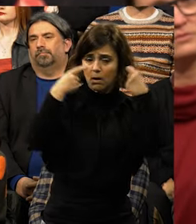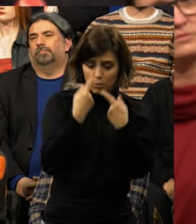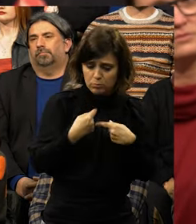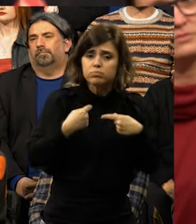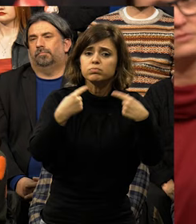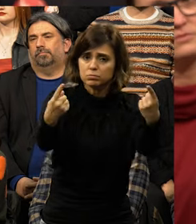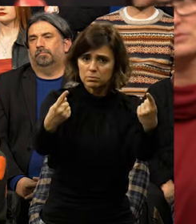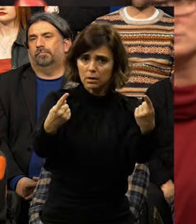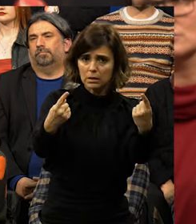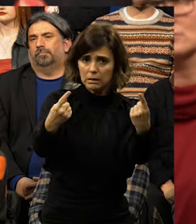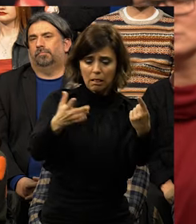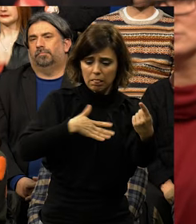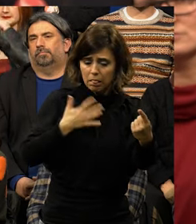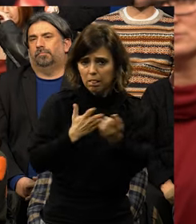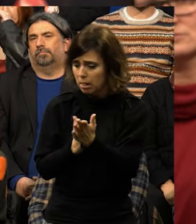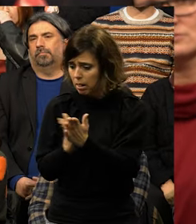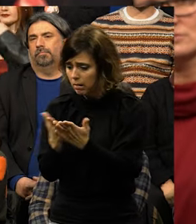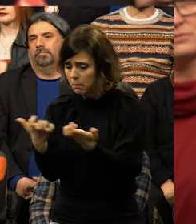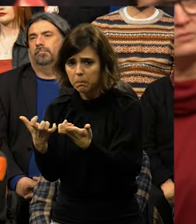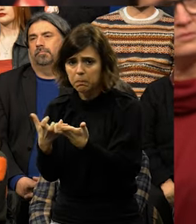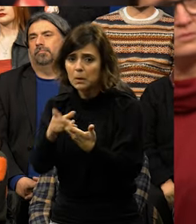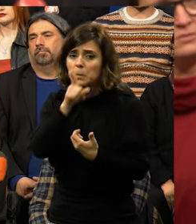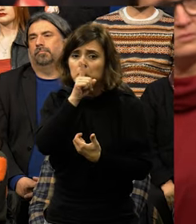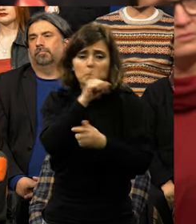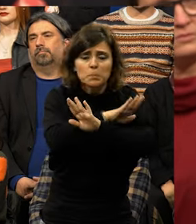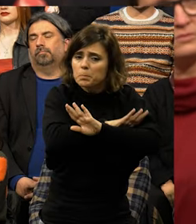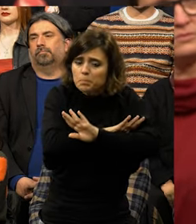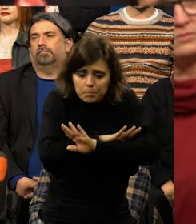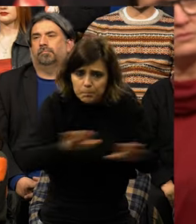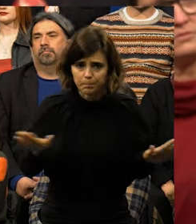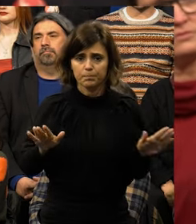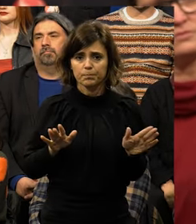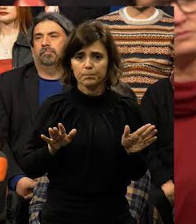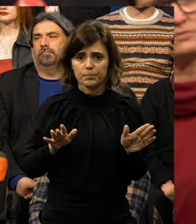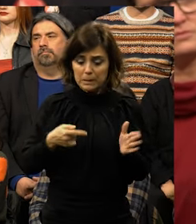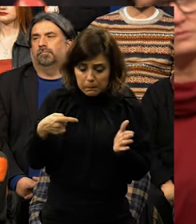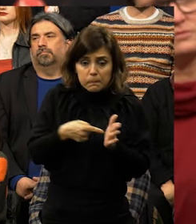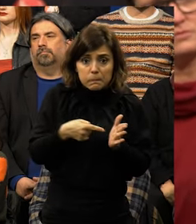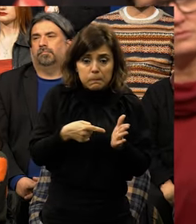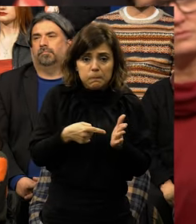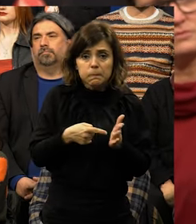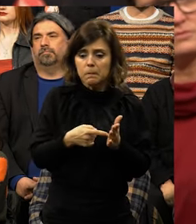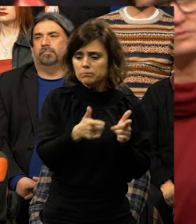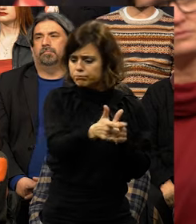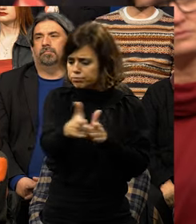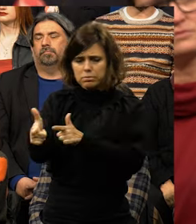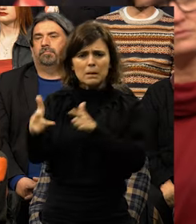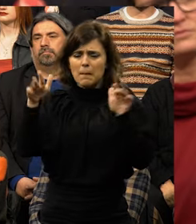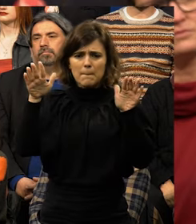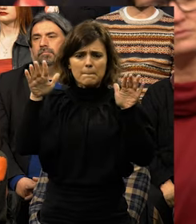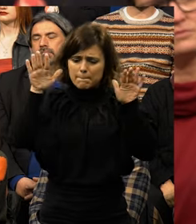pelo silêncio cúmplice em tantos países e tem exigido tal como nós exigimos umar fogo imediato